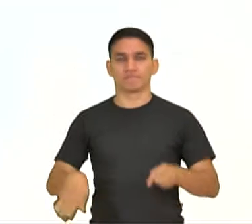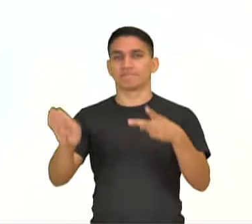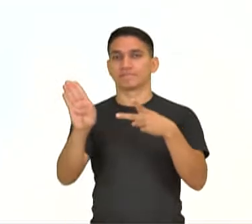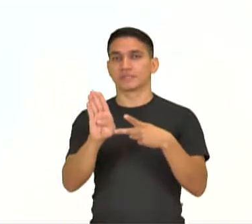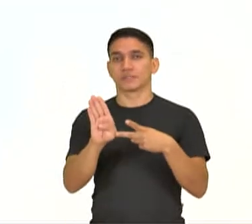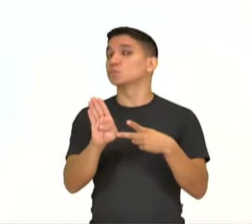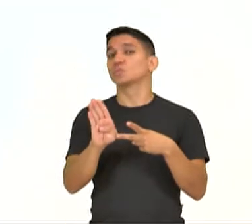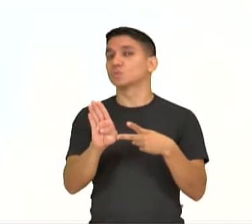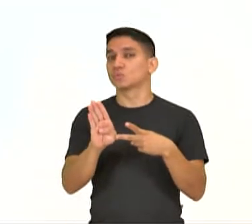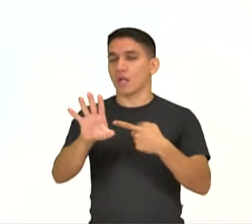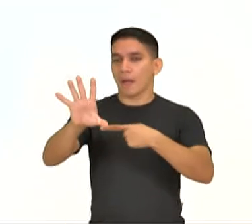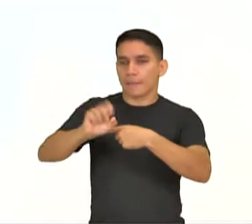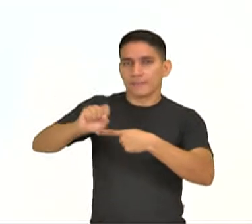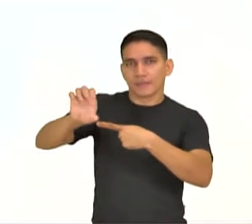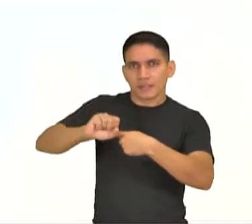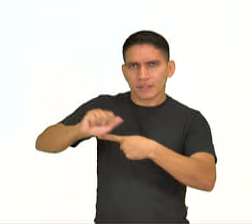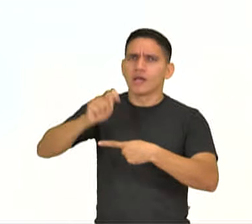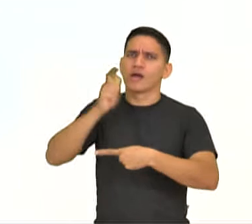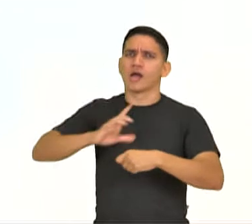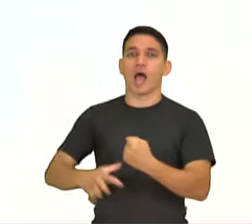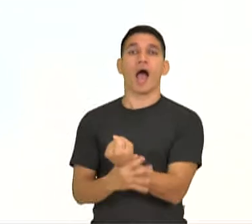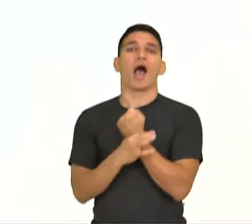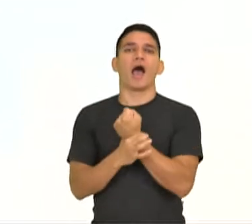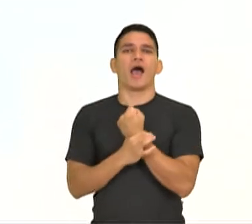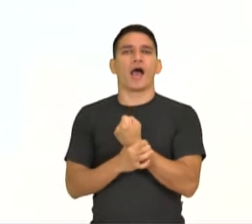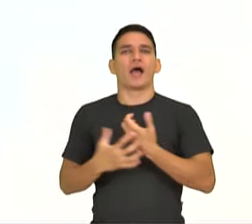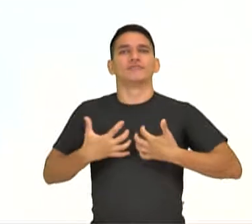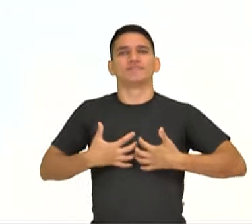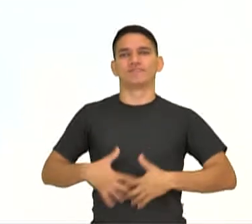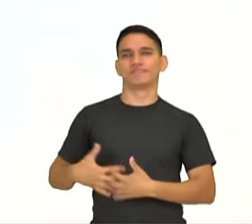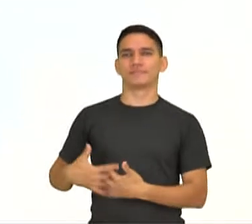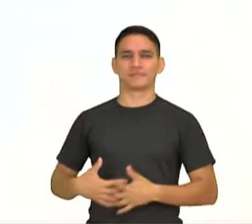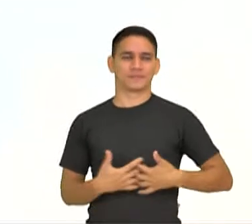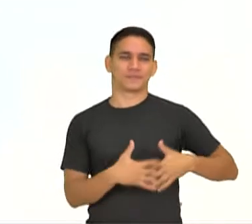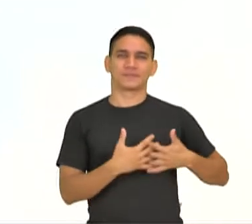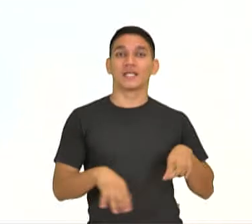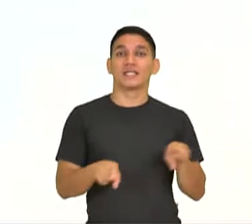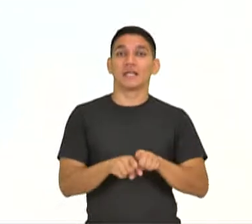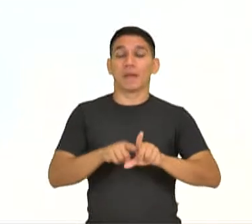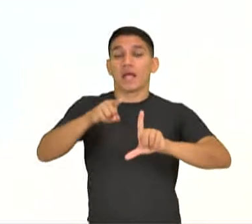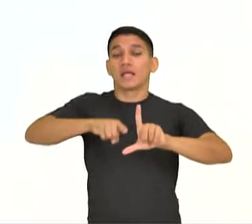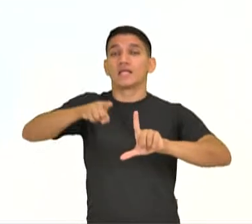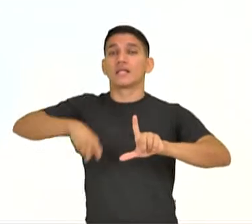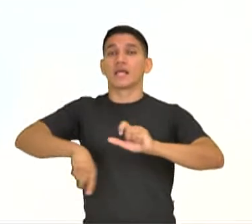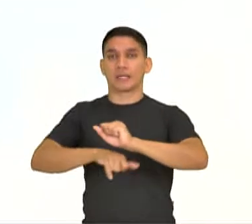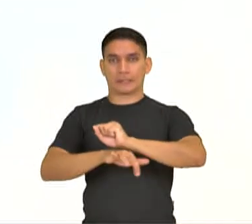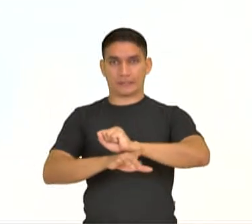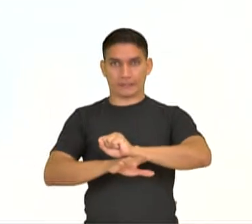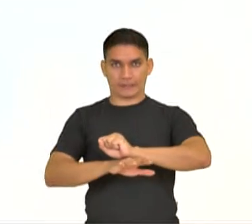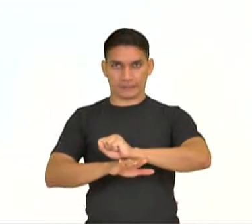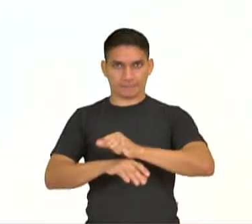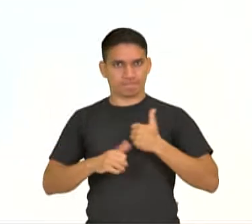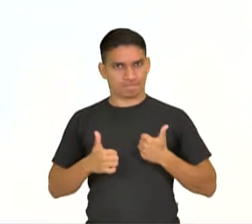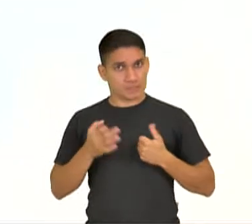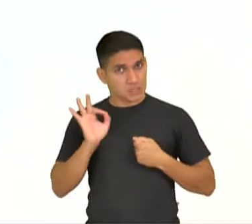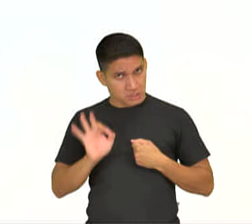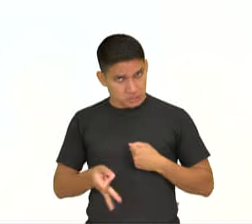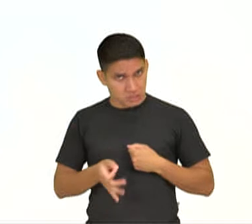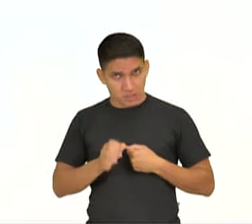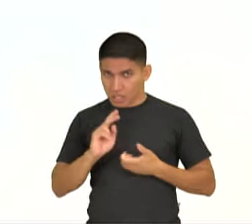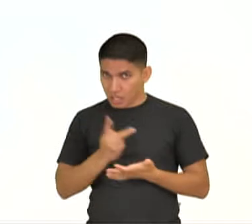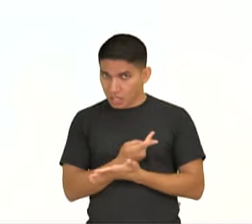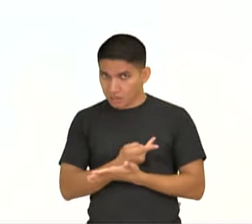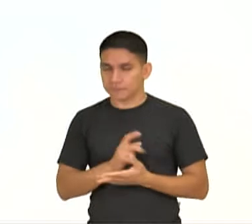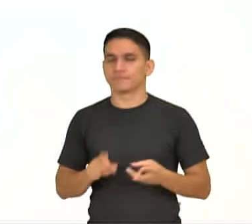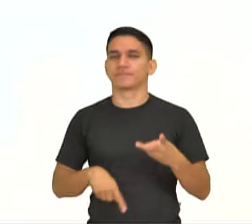Letra B, o mineral ainda garante o equilíbrio de fluidos e do nível de acidez no organismo? Sim ou não? O